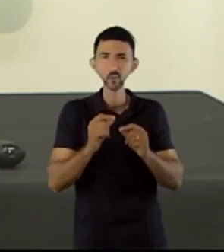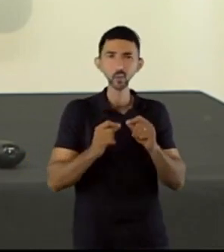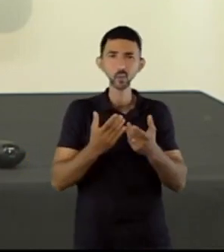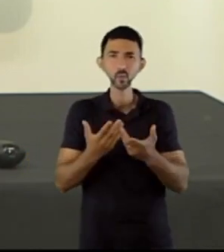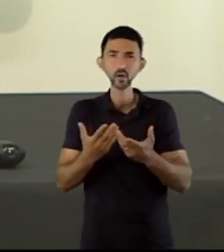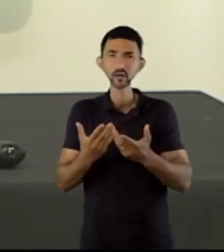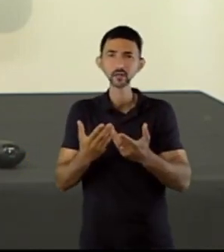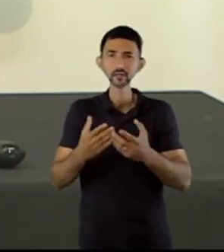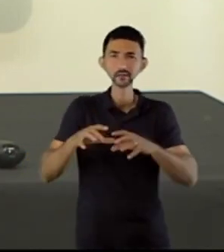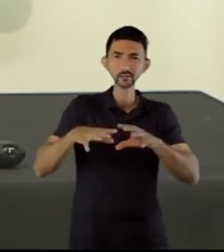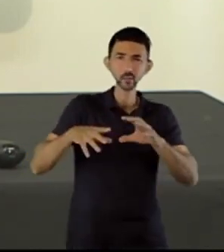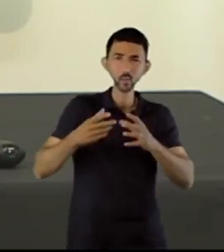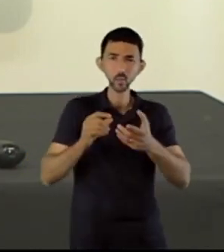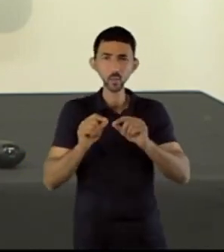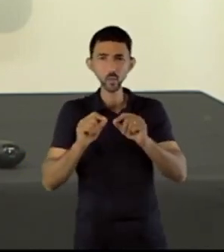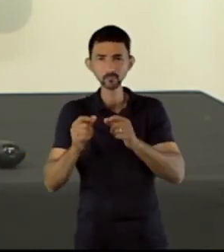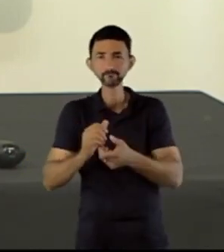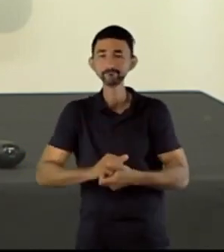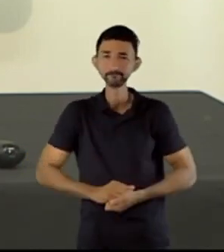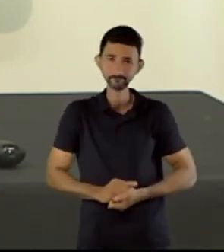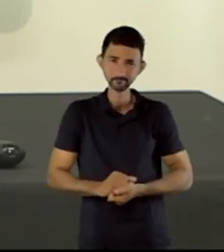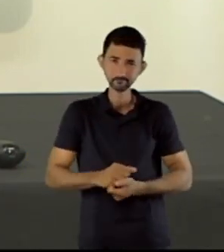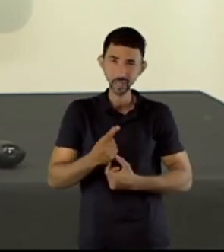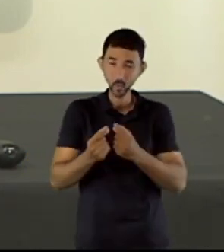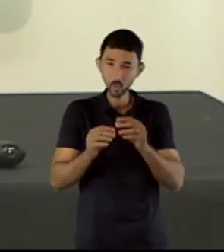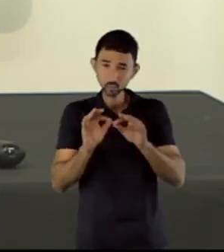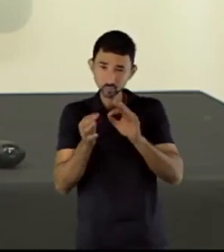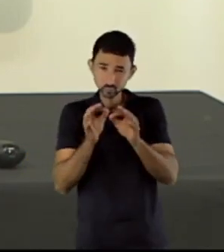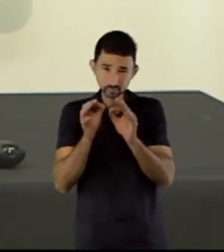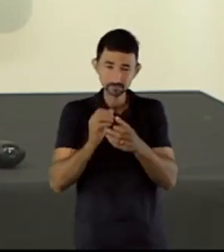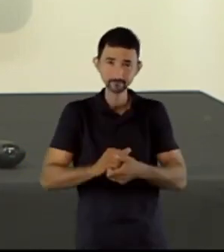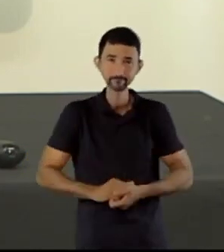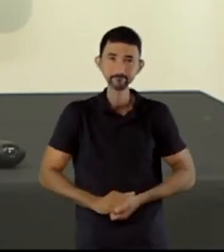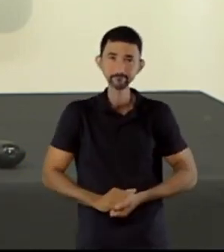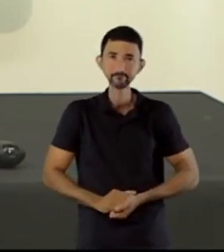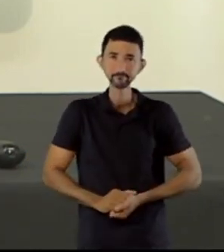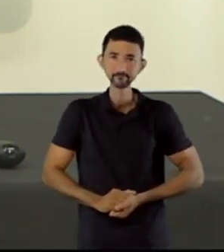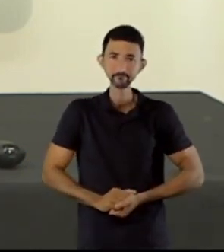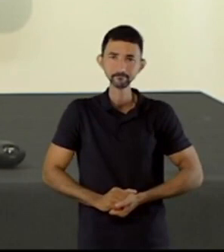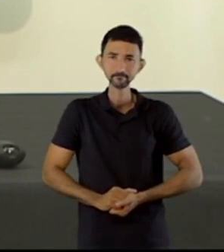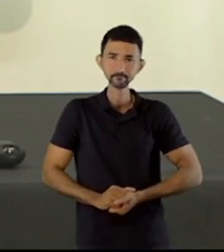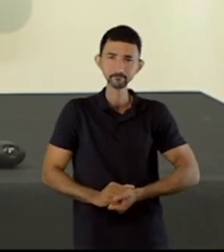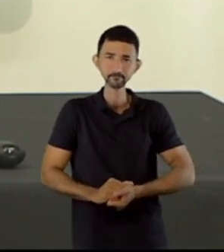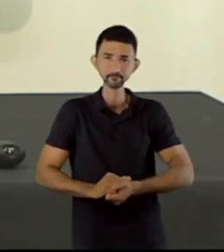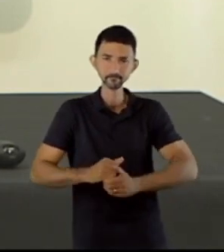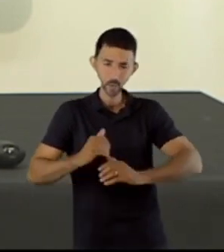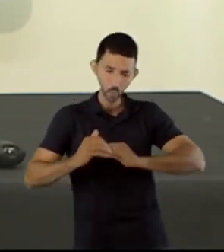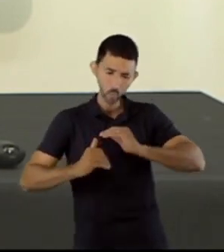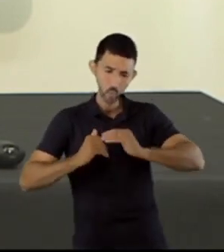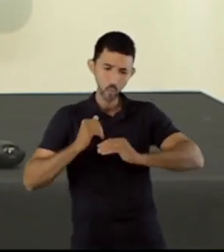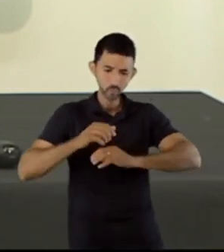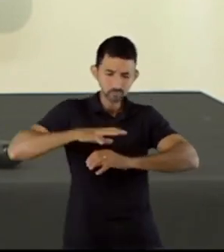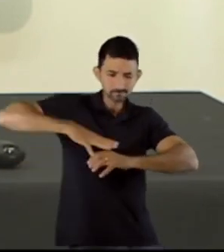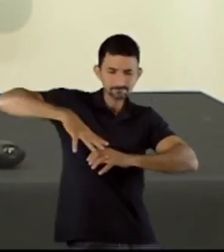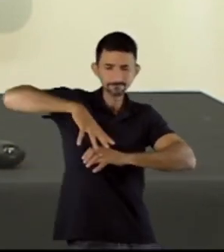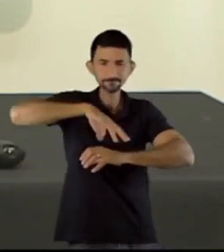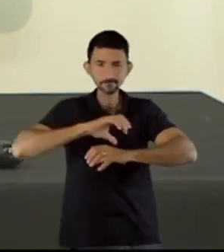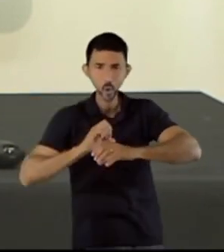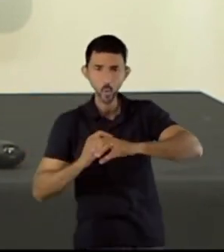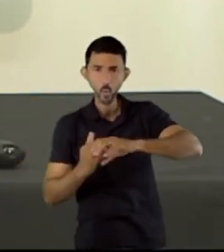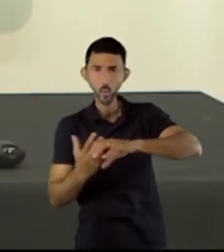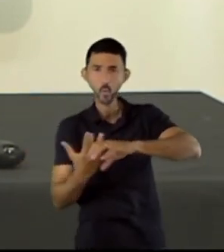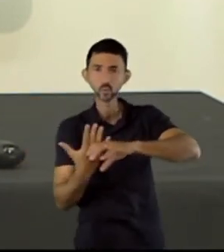de coacervados ainda, né? Então, eram protótipos de seres vivos que foram